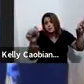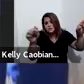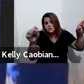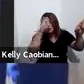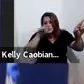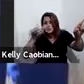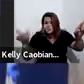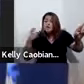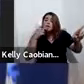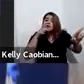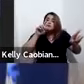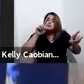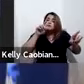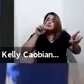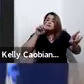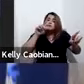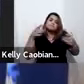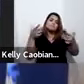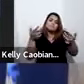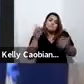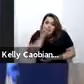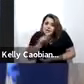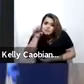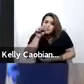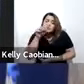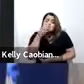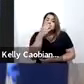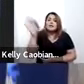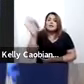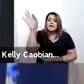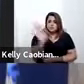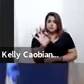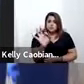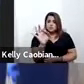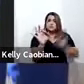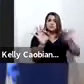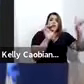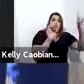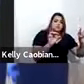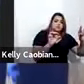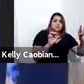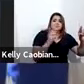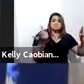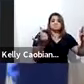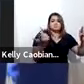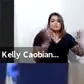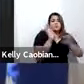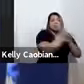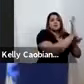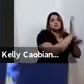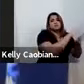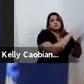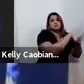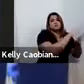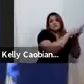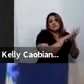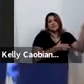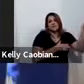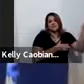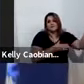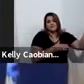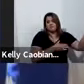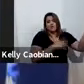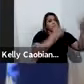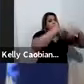modo, arredondando os números, como foi feita, não ia inviabilizar, evidentemente, o funcionamento